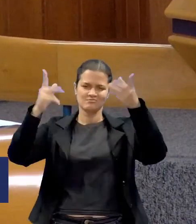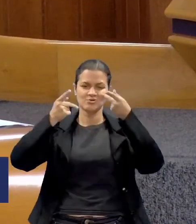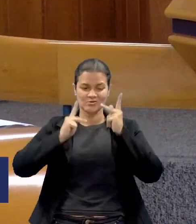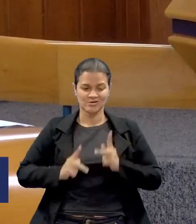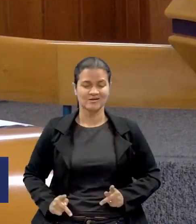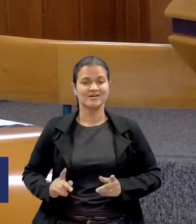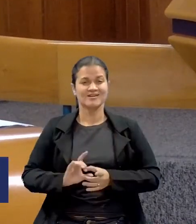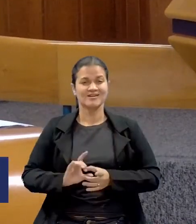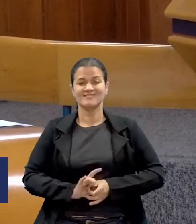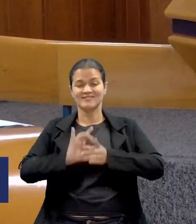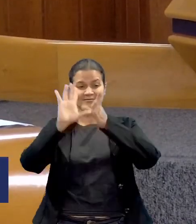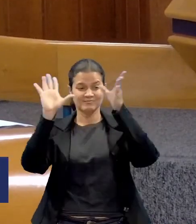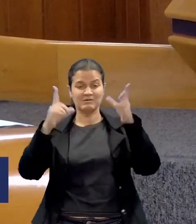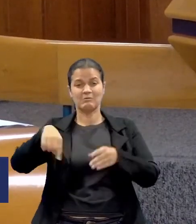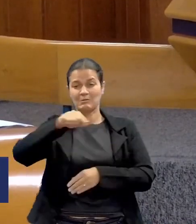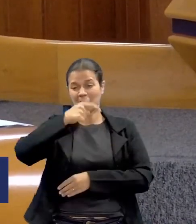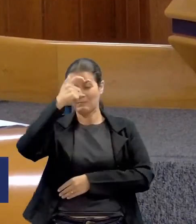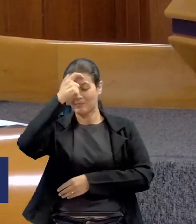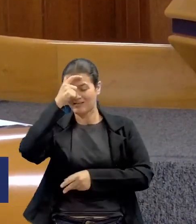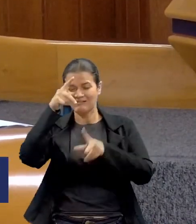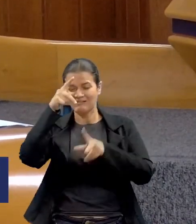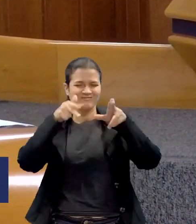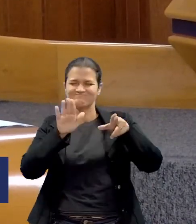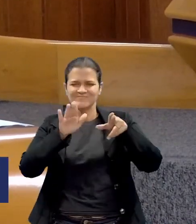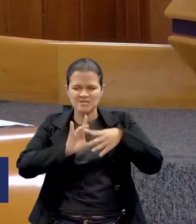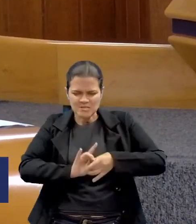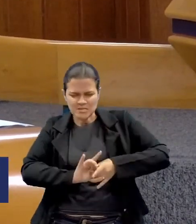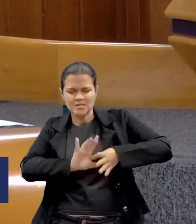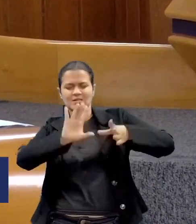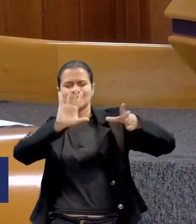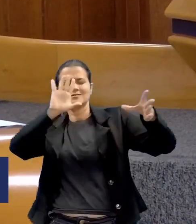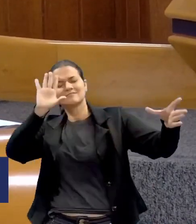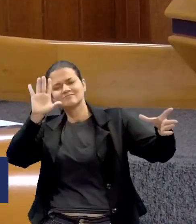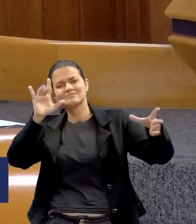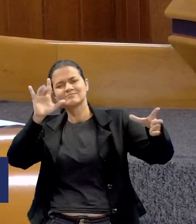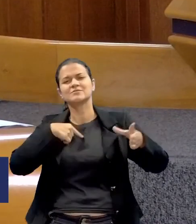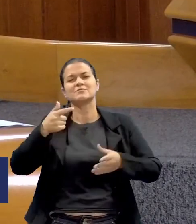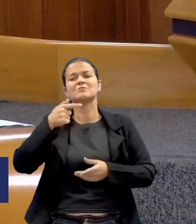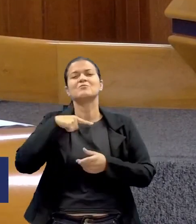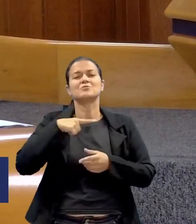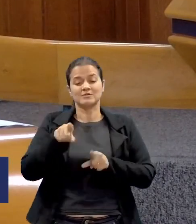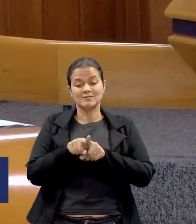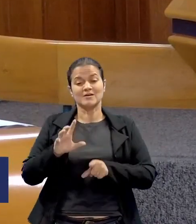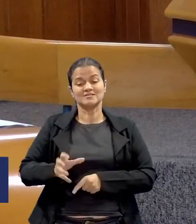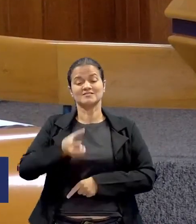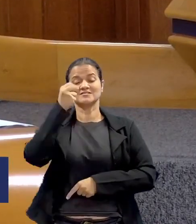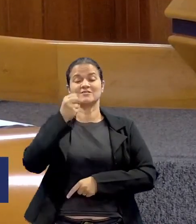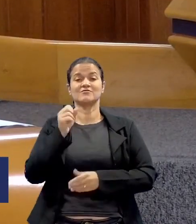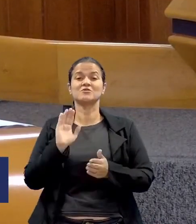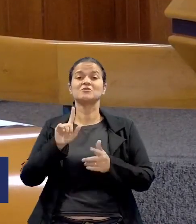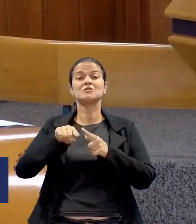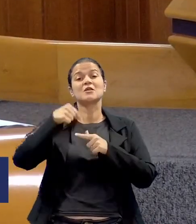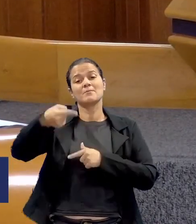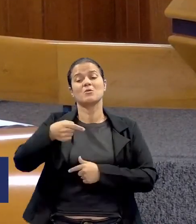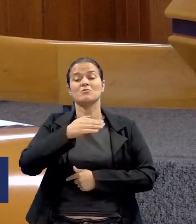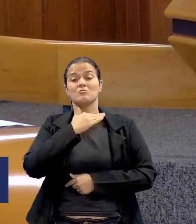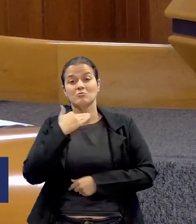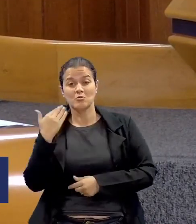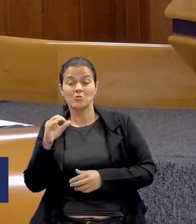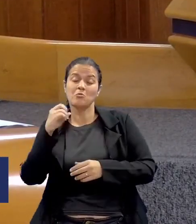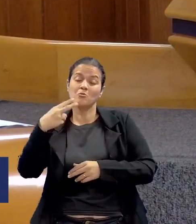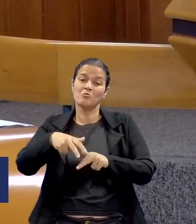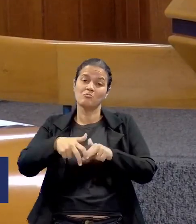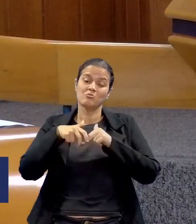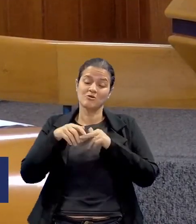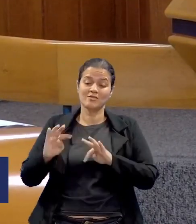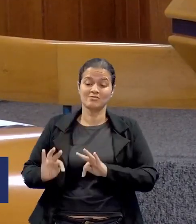comum, da coletividade imersa na promessa da salvação após a morte ou por intermédio da tecnologia.